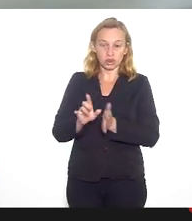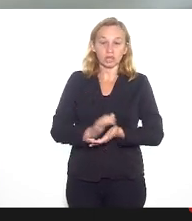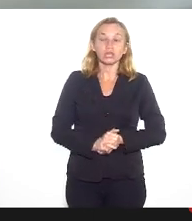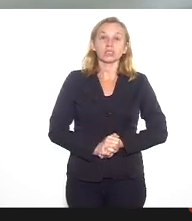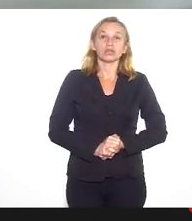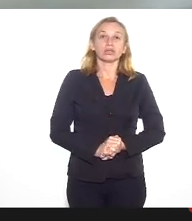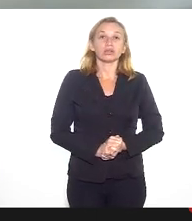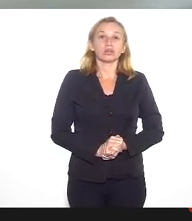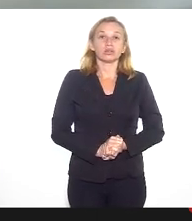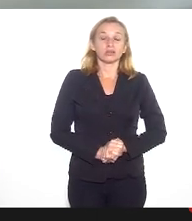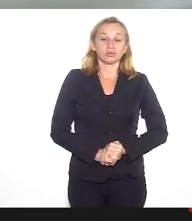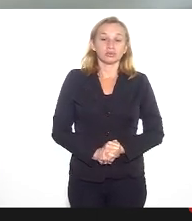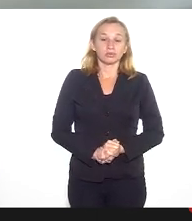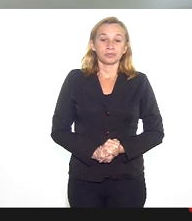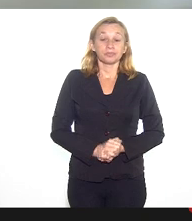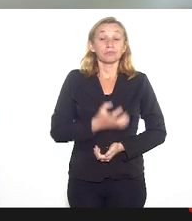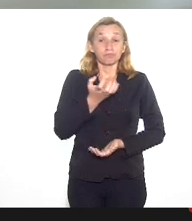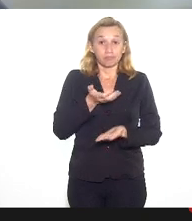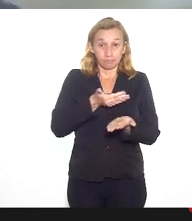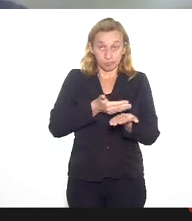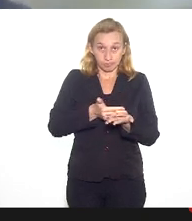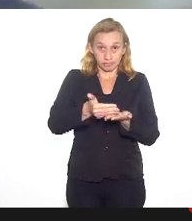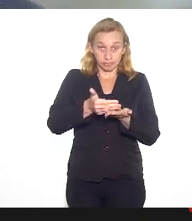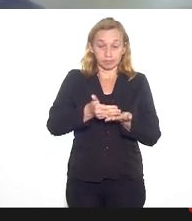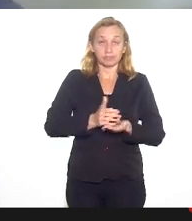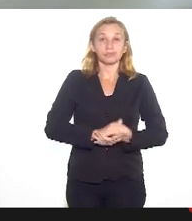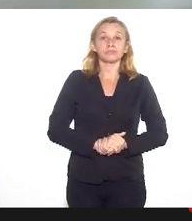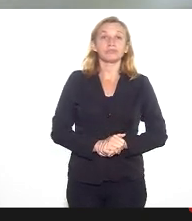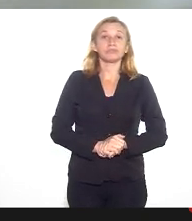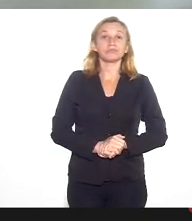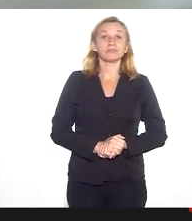aqui iniciar